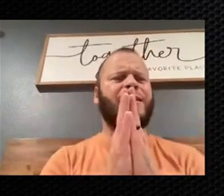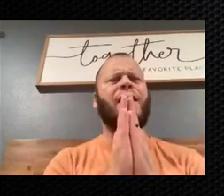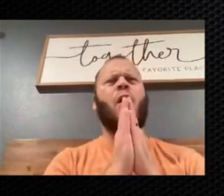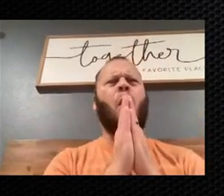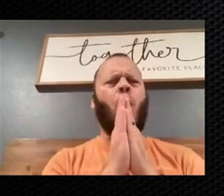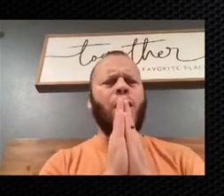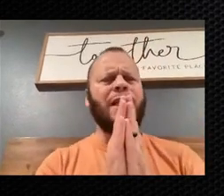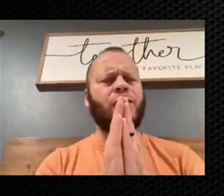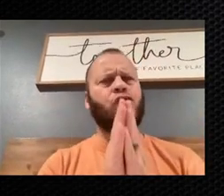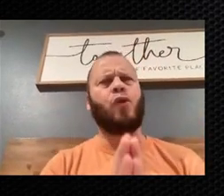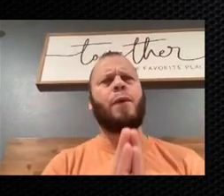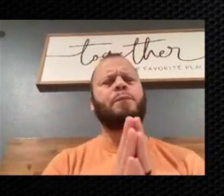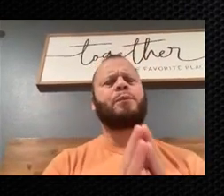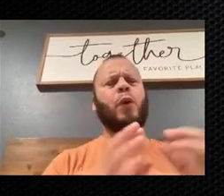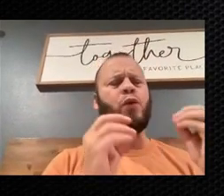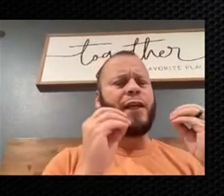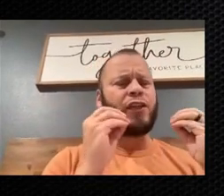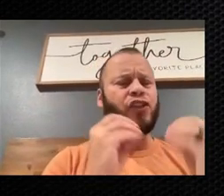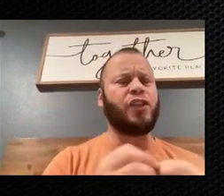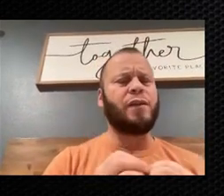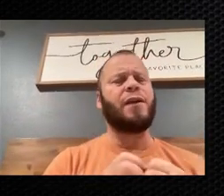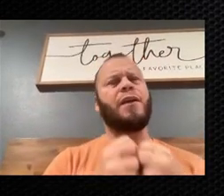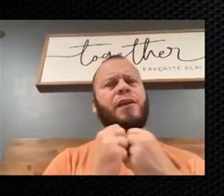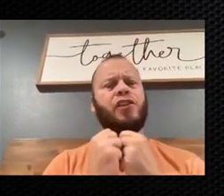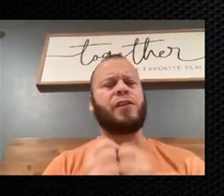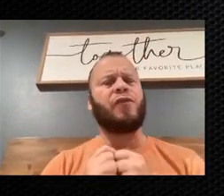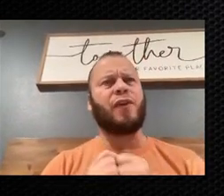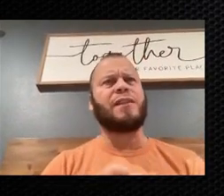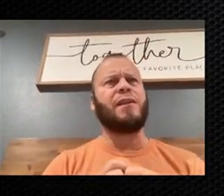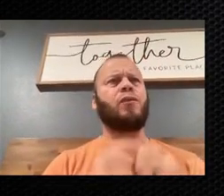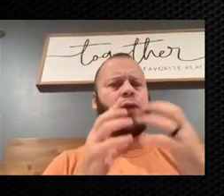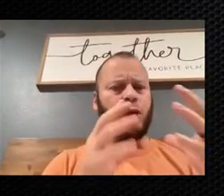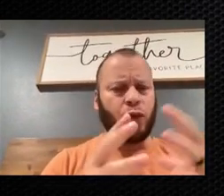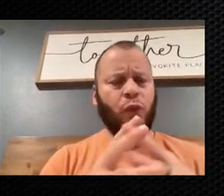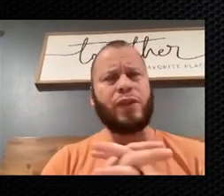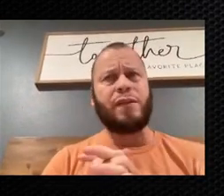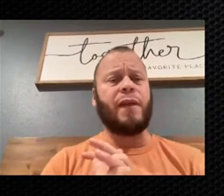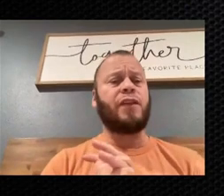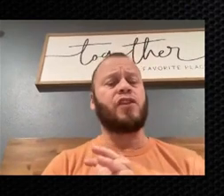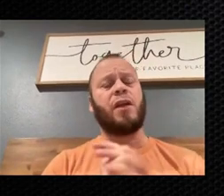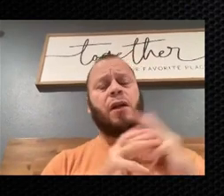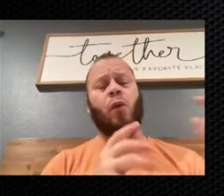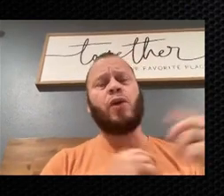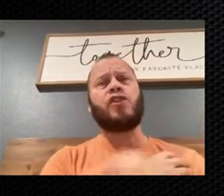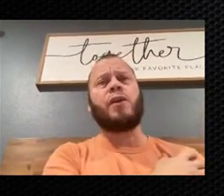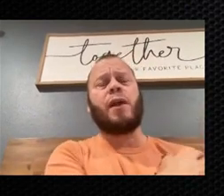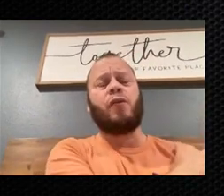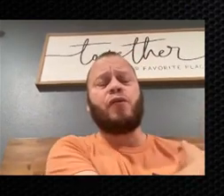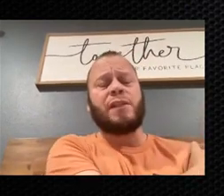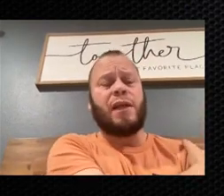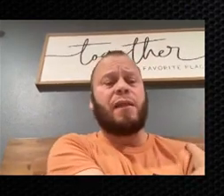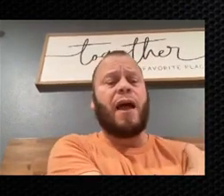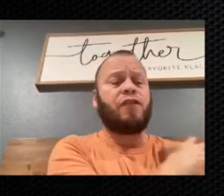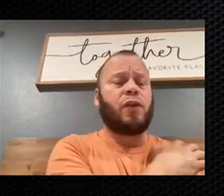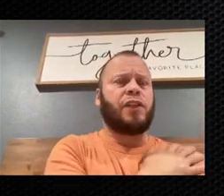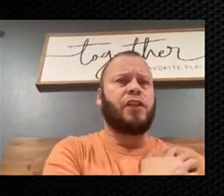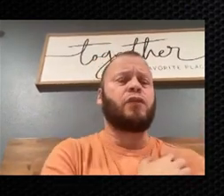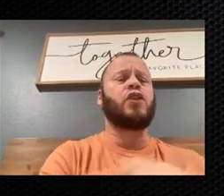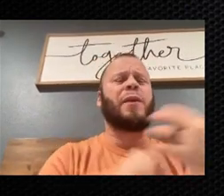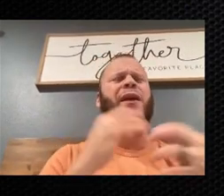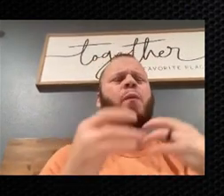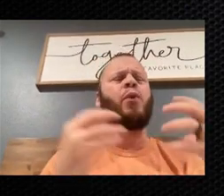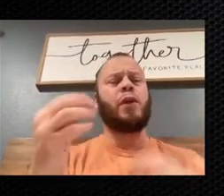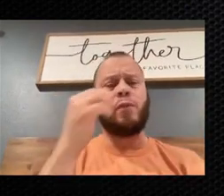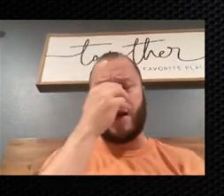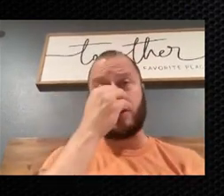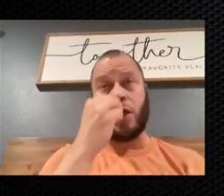tocas quer dizer olha só o que a China está fazendo no ocidente hoje eu vou fazer a Live com a